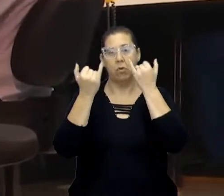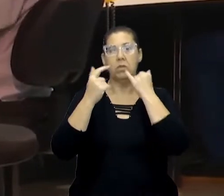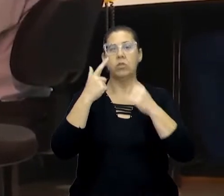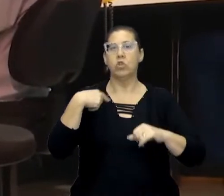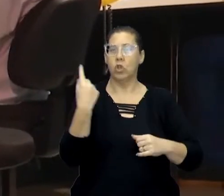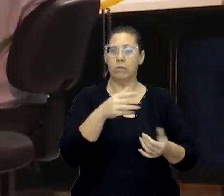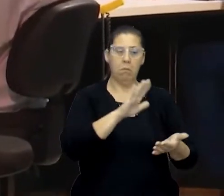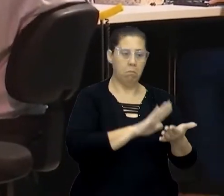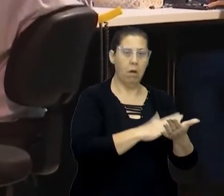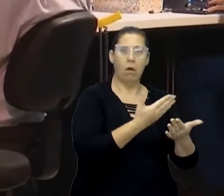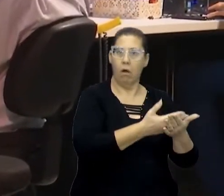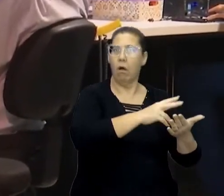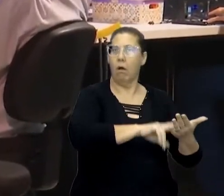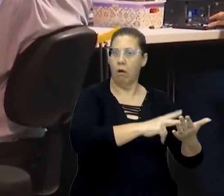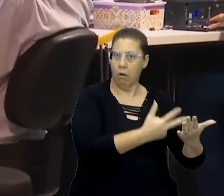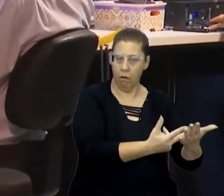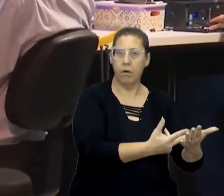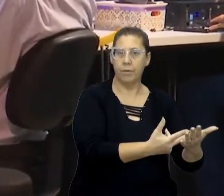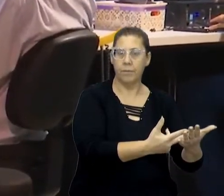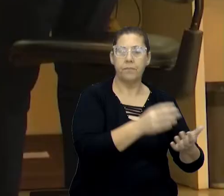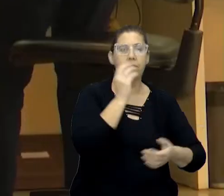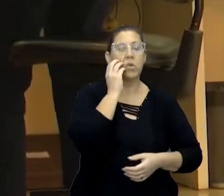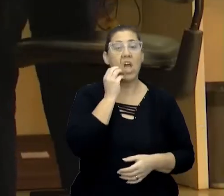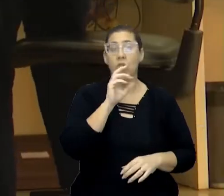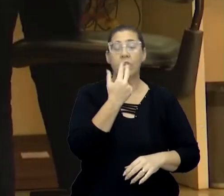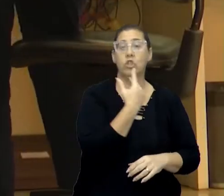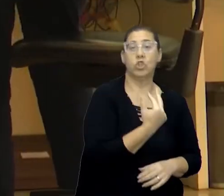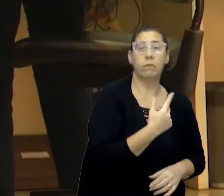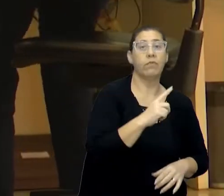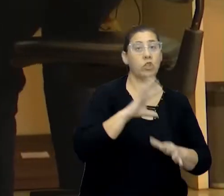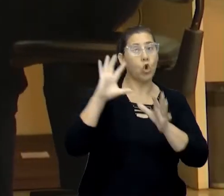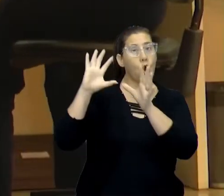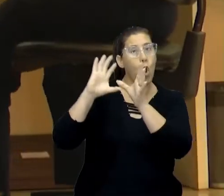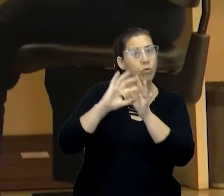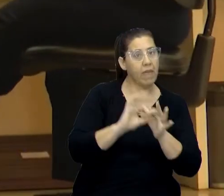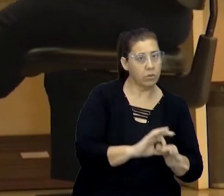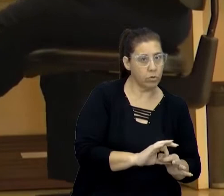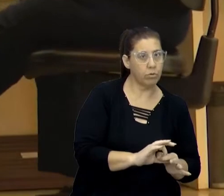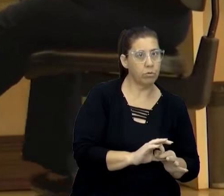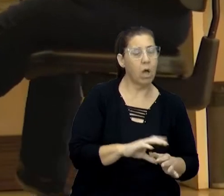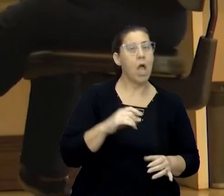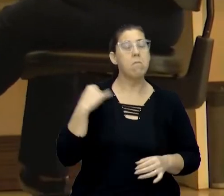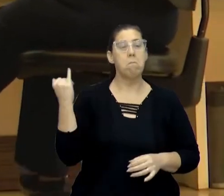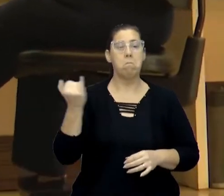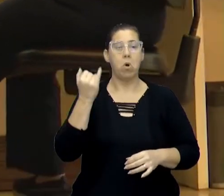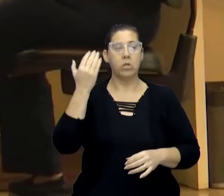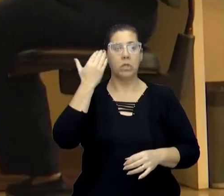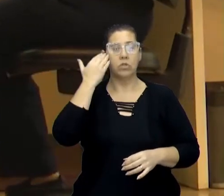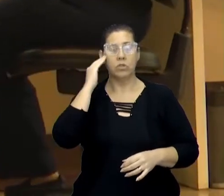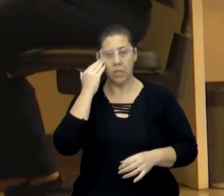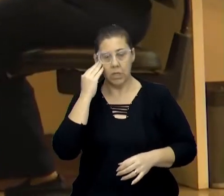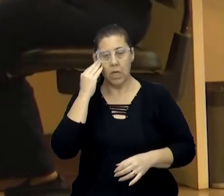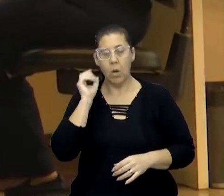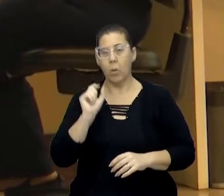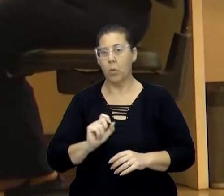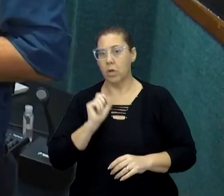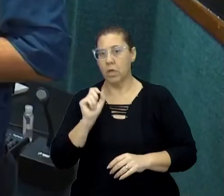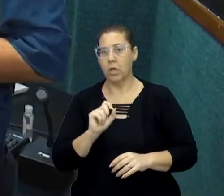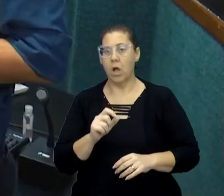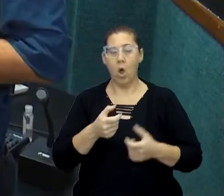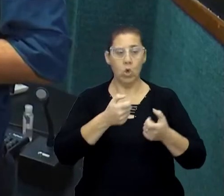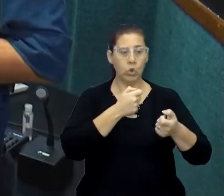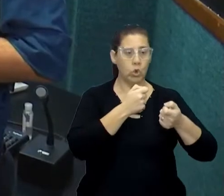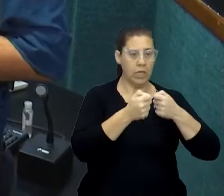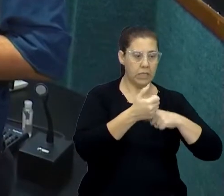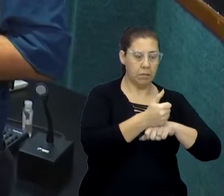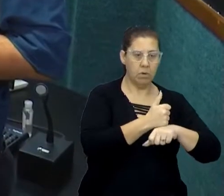traduzir isso, e eu não estou falando de idioma, eu estou falando de contexto, professor. É importante que a gente entenda que o